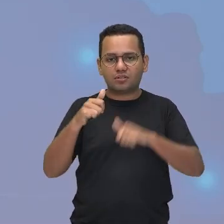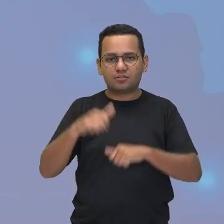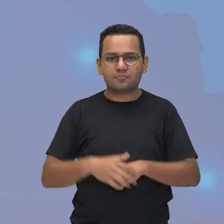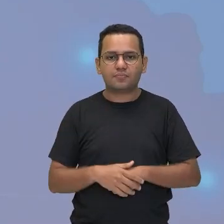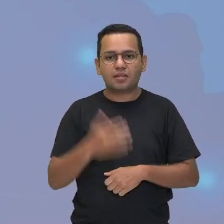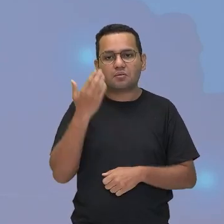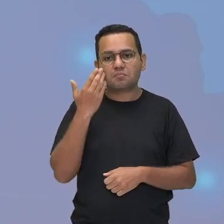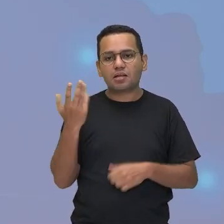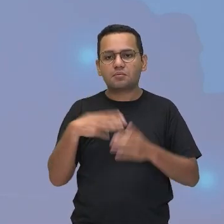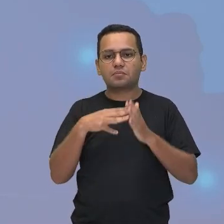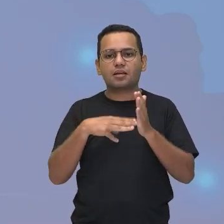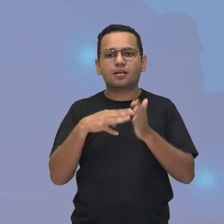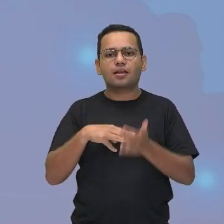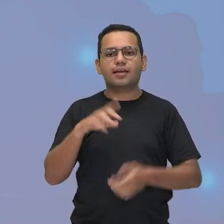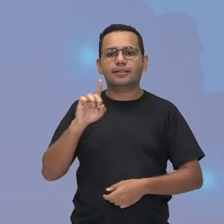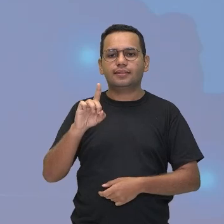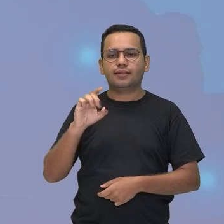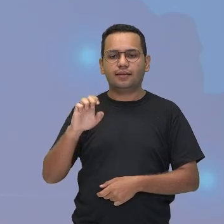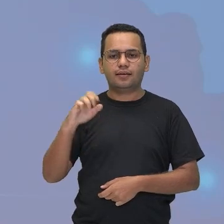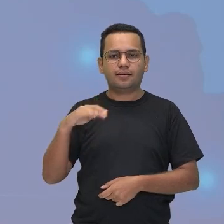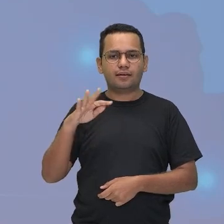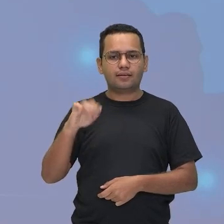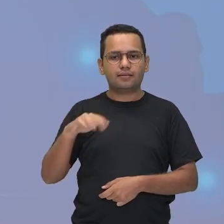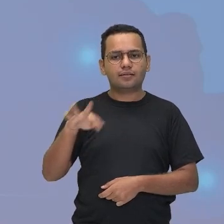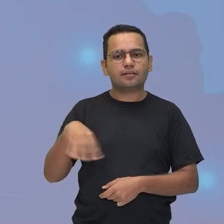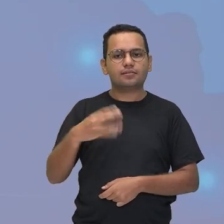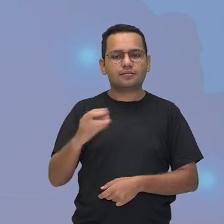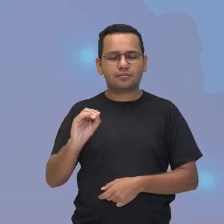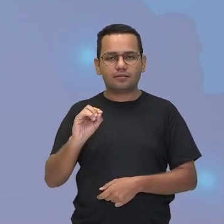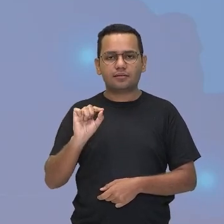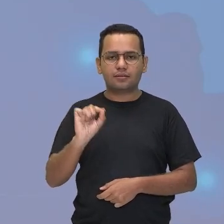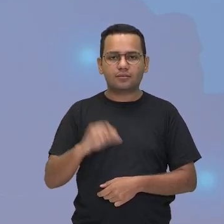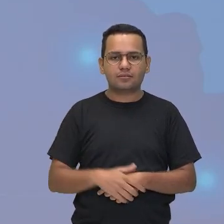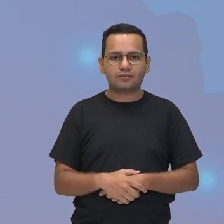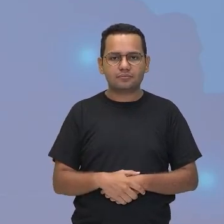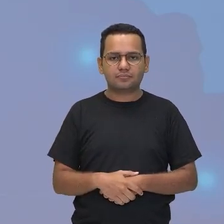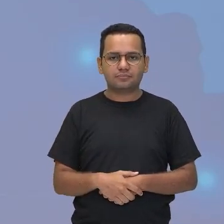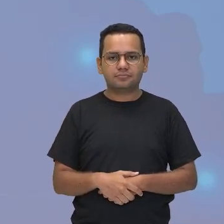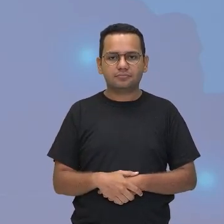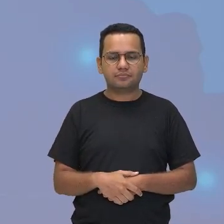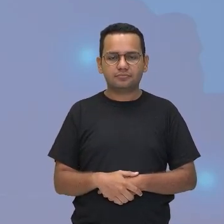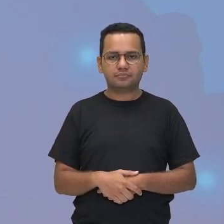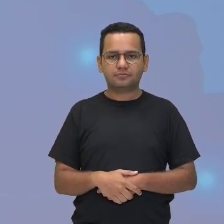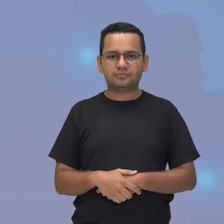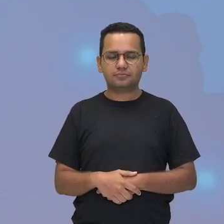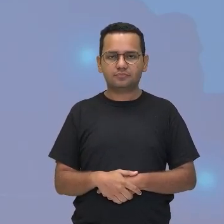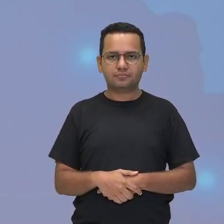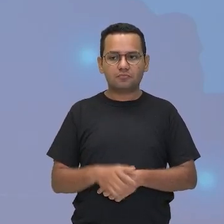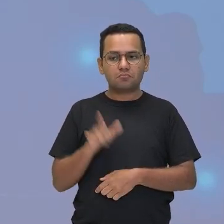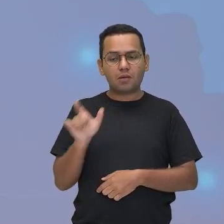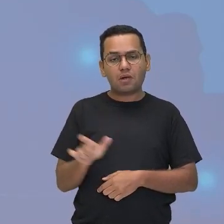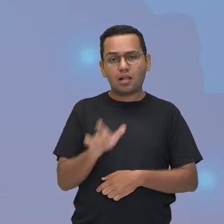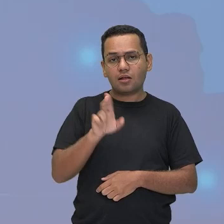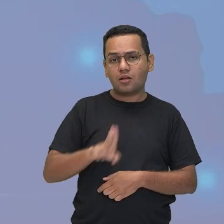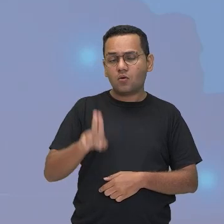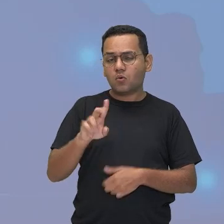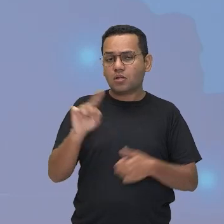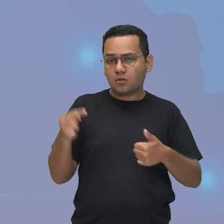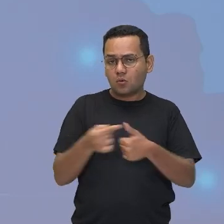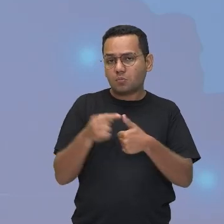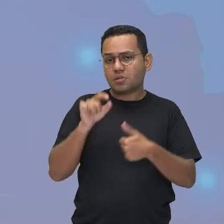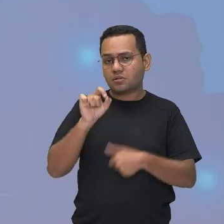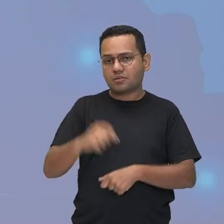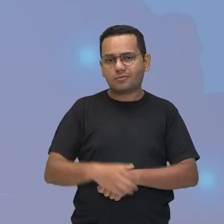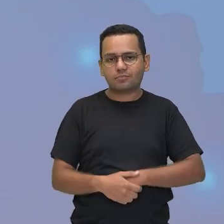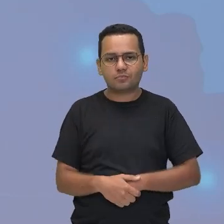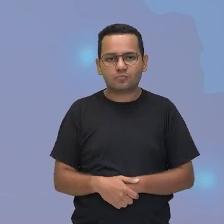método de hoje é a decantação, tá? E essa decantação acontece, a gente utiliza esse método principalmente quando nós